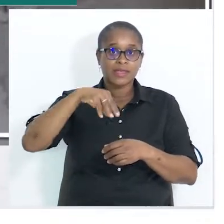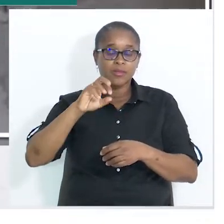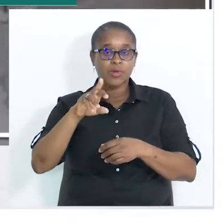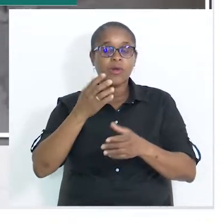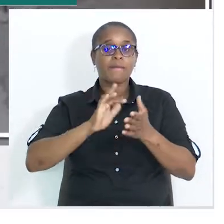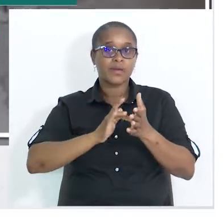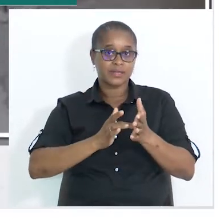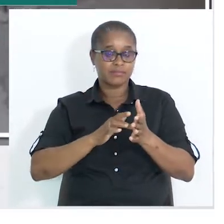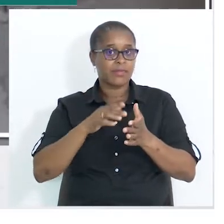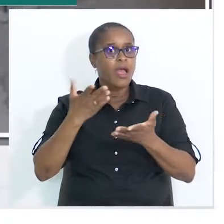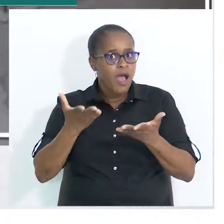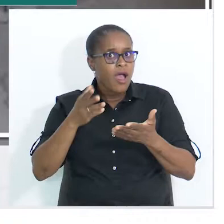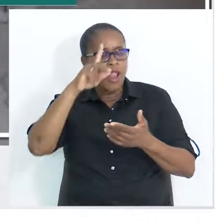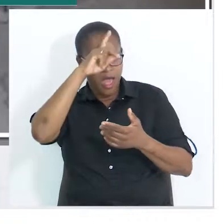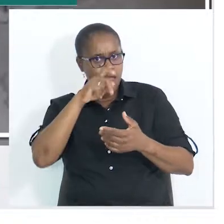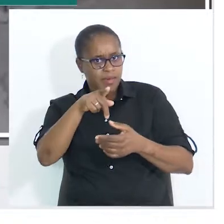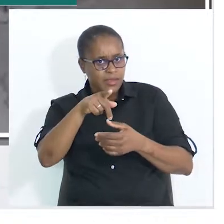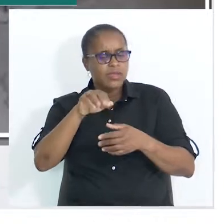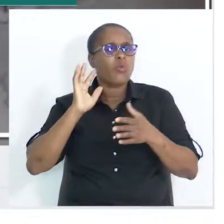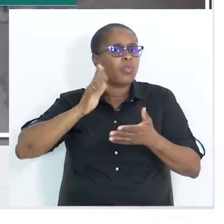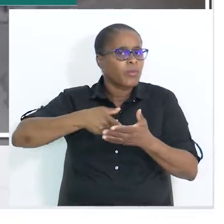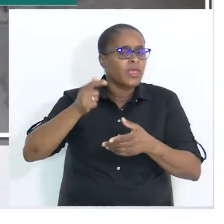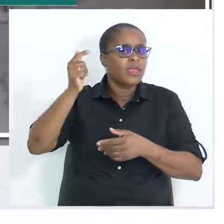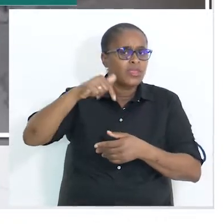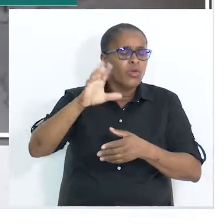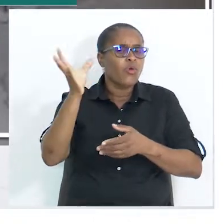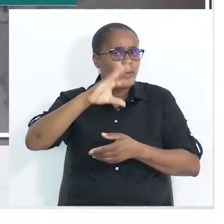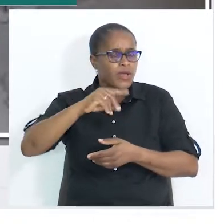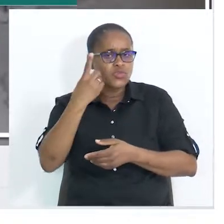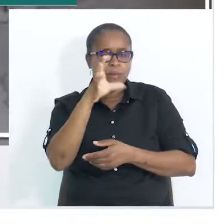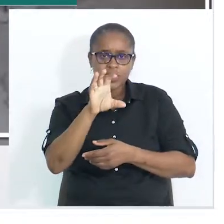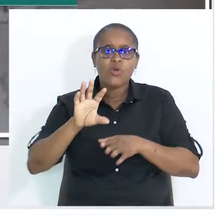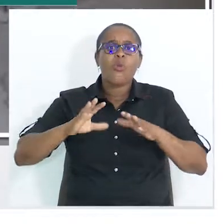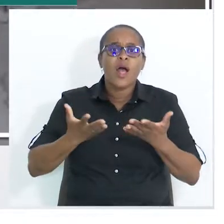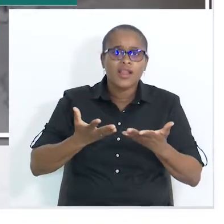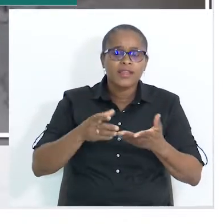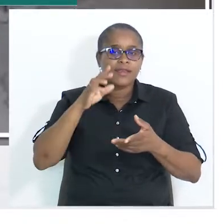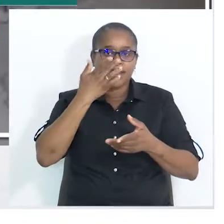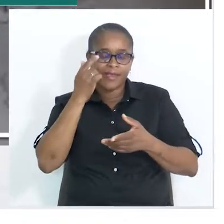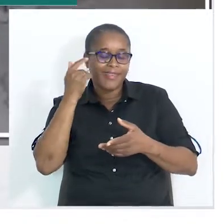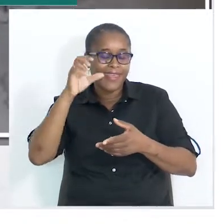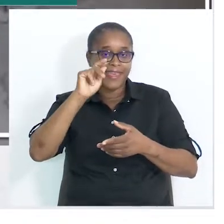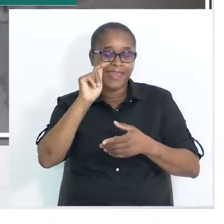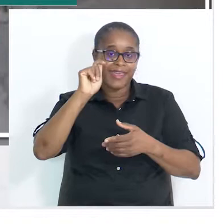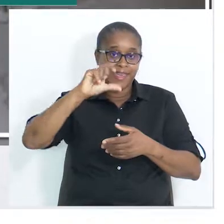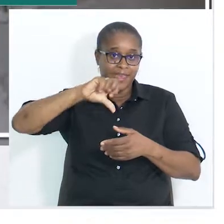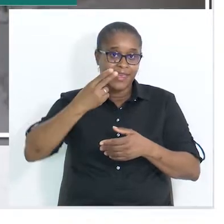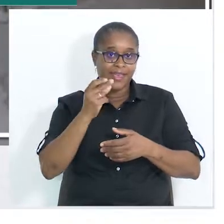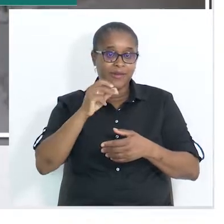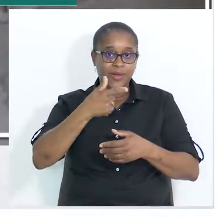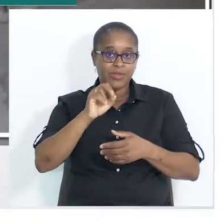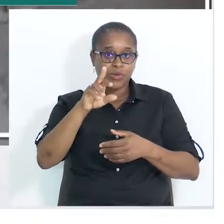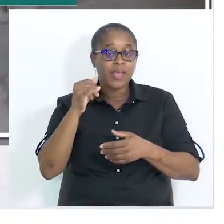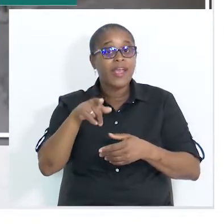Brasil. Lembra-te, ultimamente entrou mais um país. Qual? Guiné Equatorial, ok?